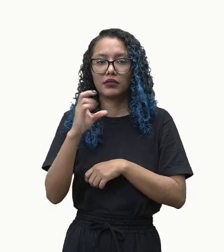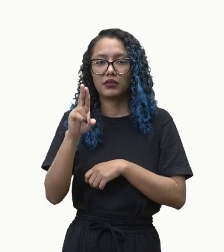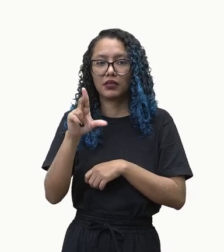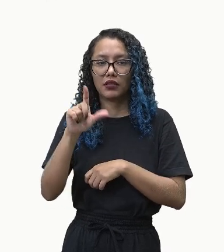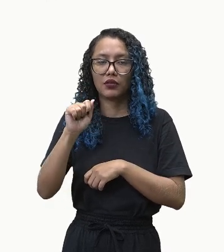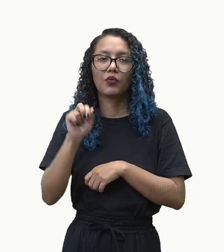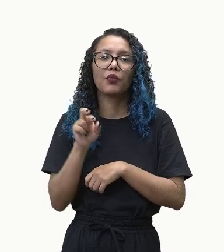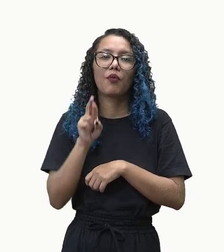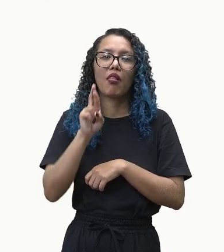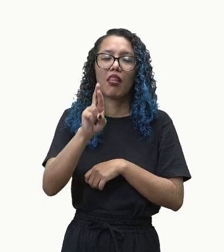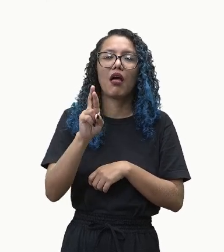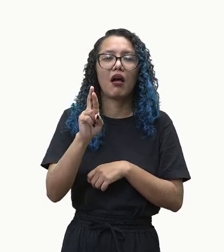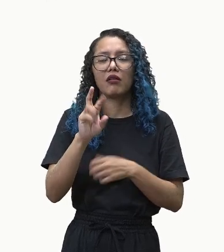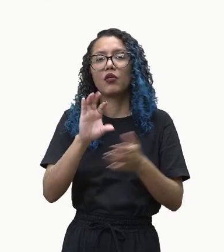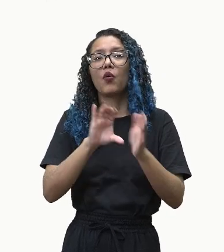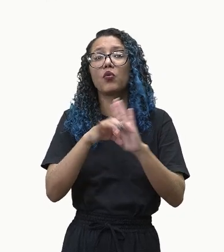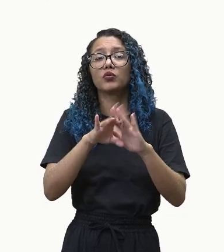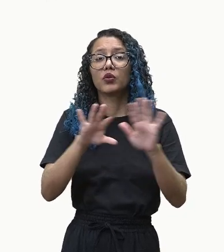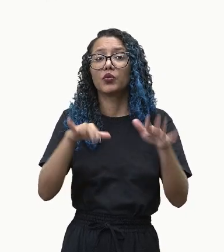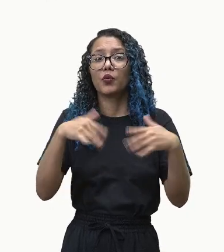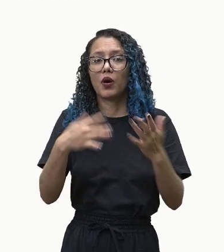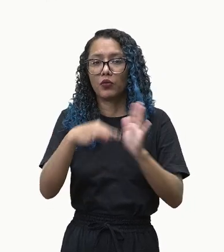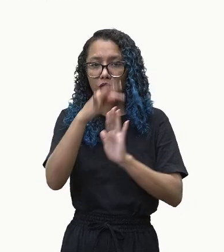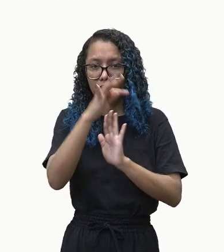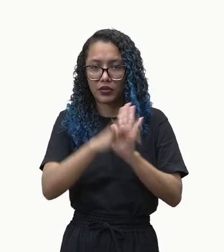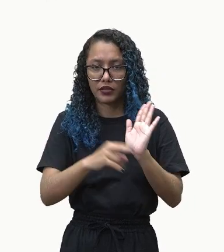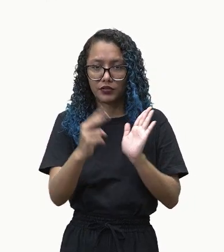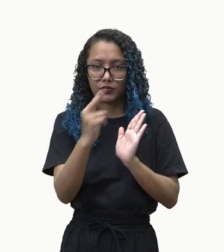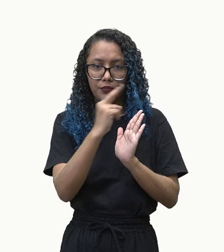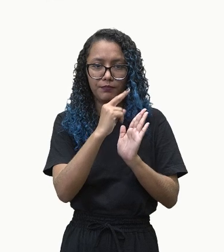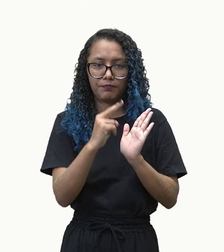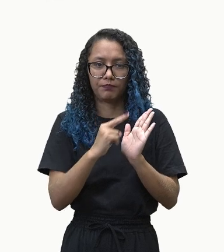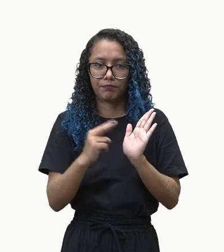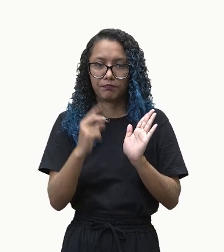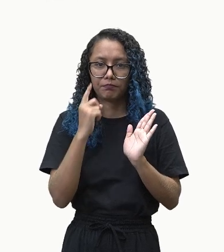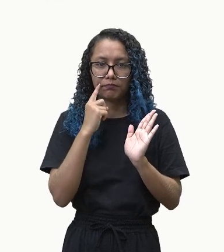são textos descriptivos que